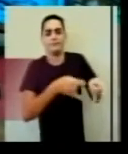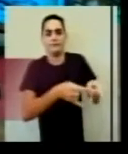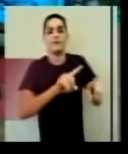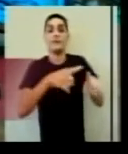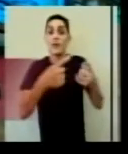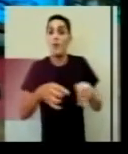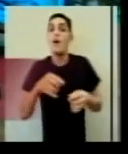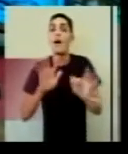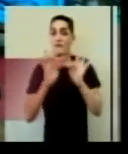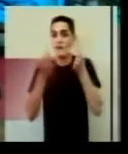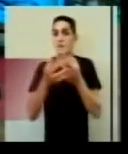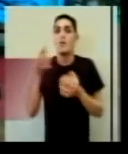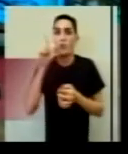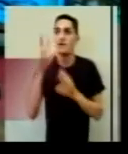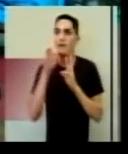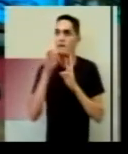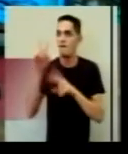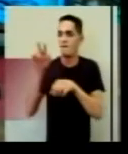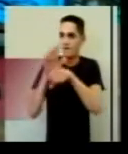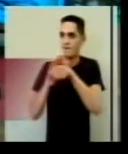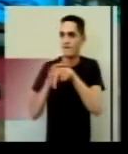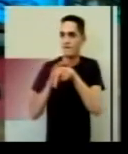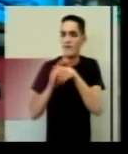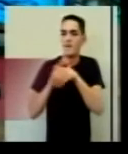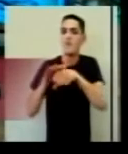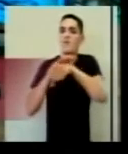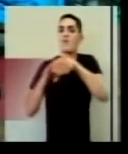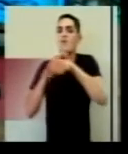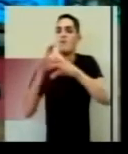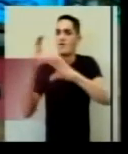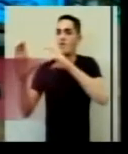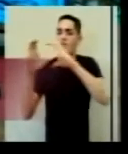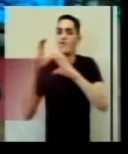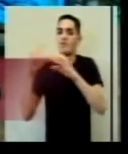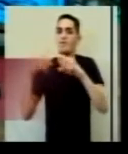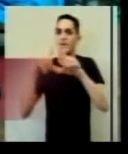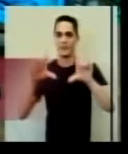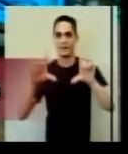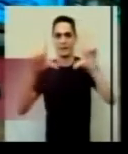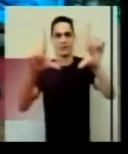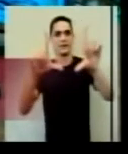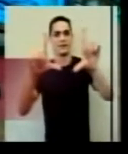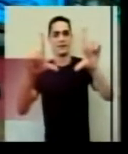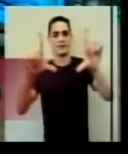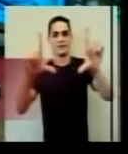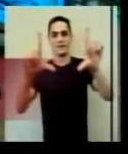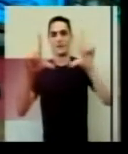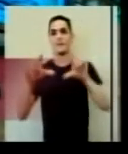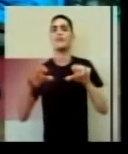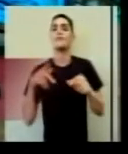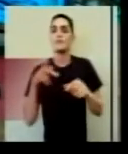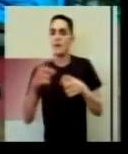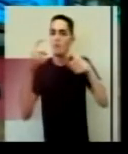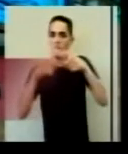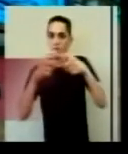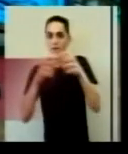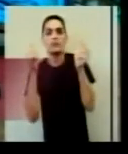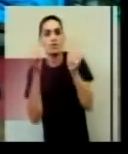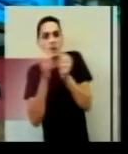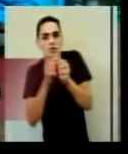sua família, conversa com a sua família vê o paciente, vê o estado que ele está,